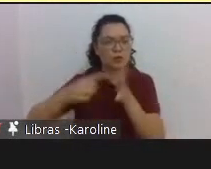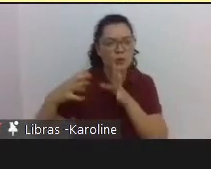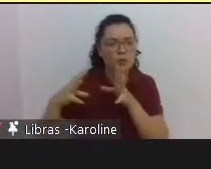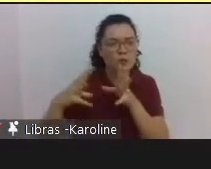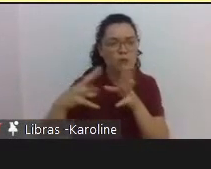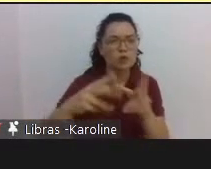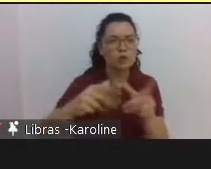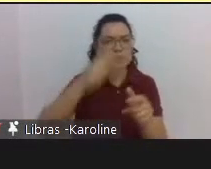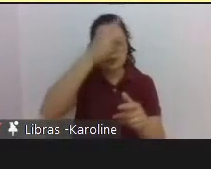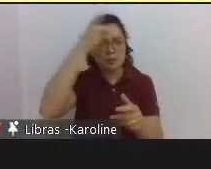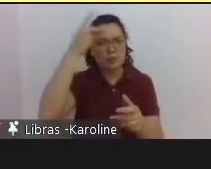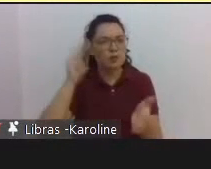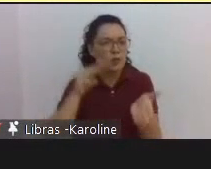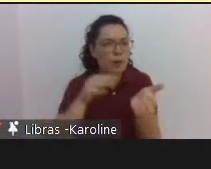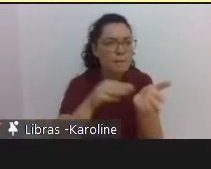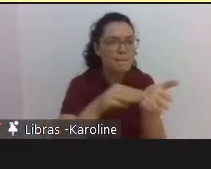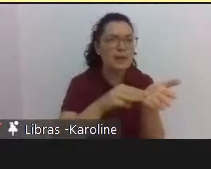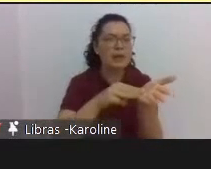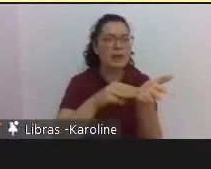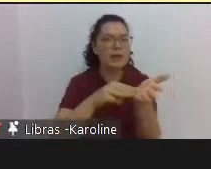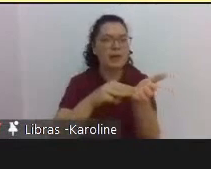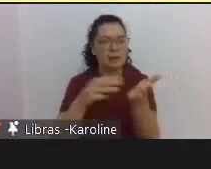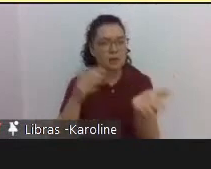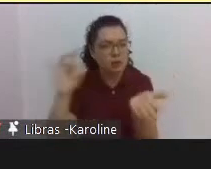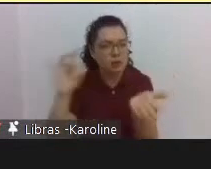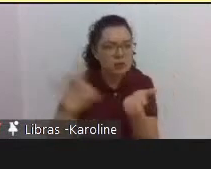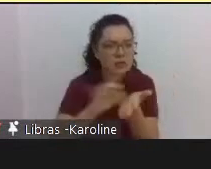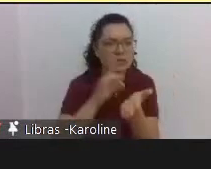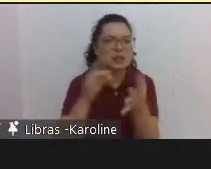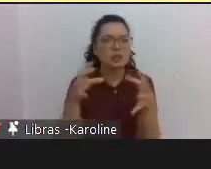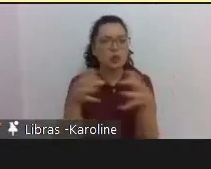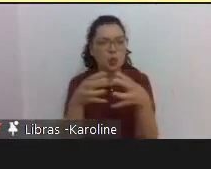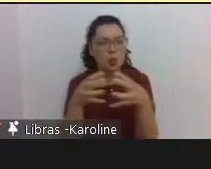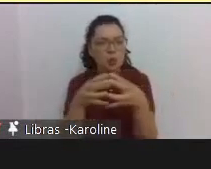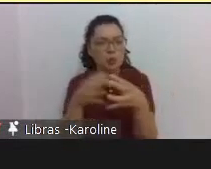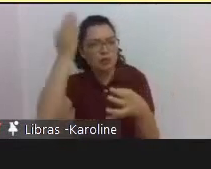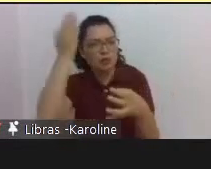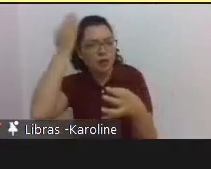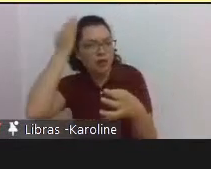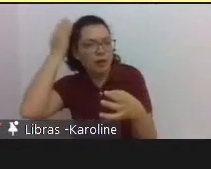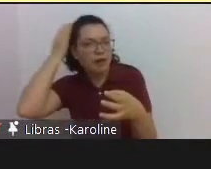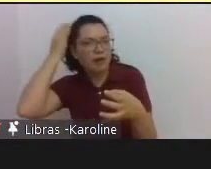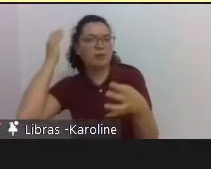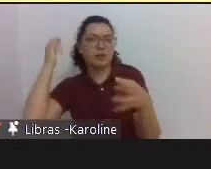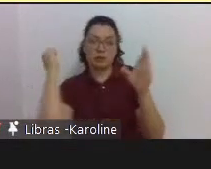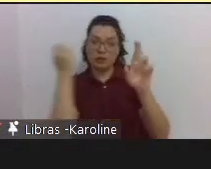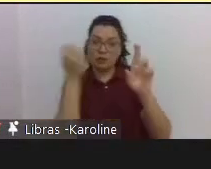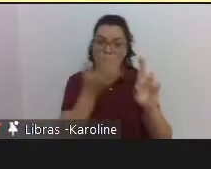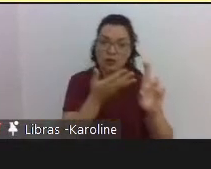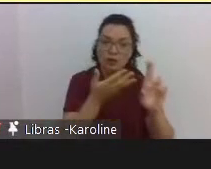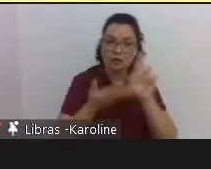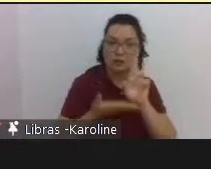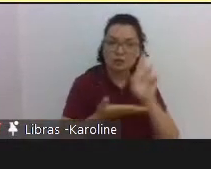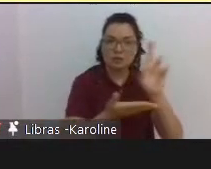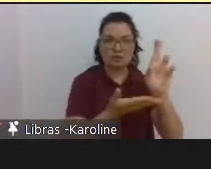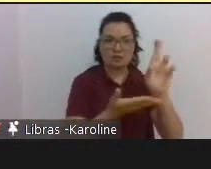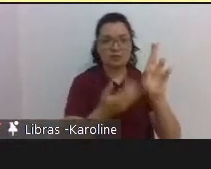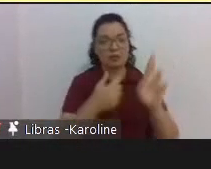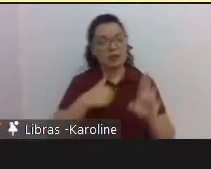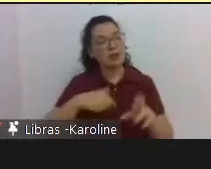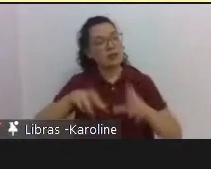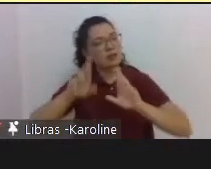seus sócios individuais e a comunidade acadêmica a qual represento. Espero chegarmos em São Carlos